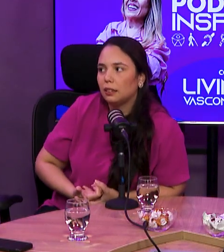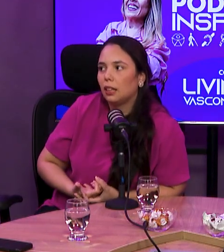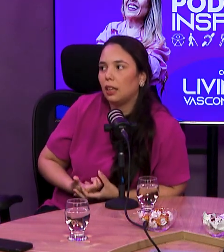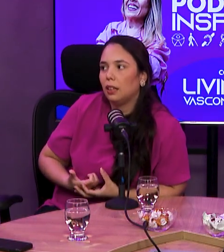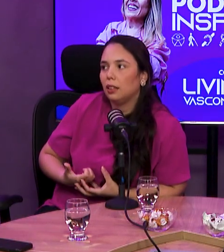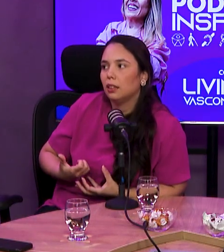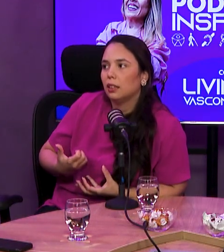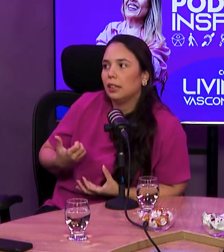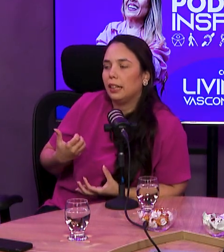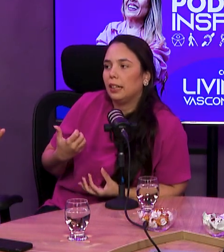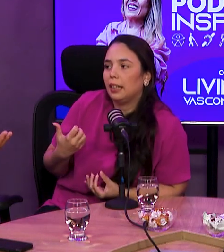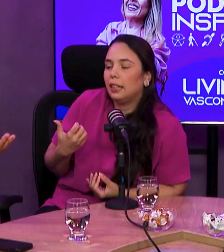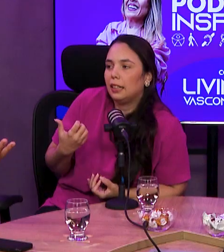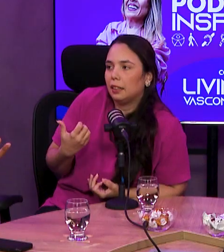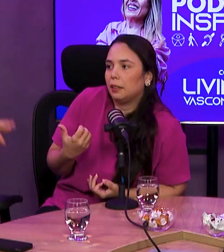que ela tem,